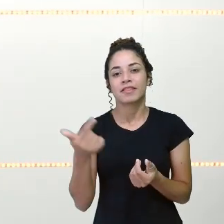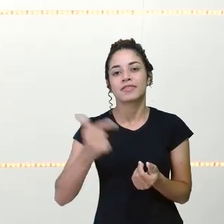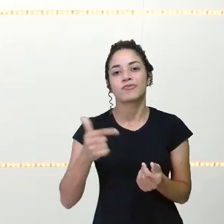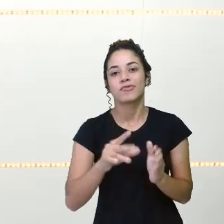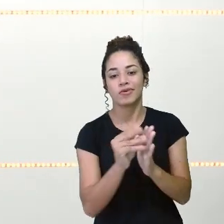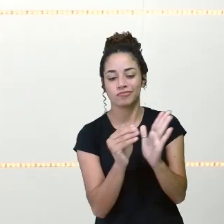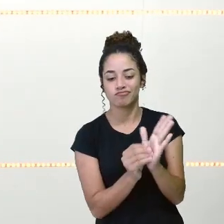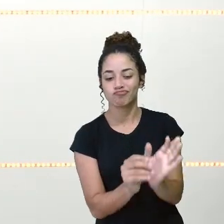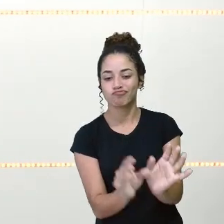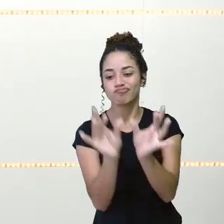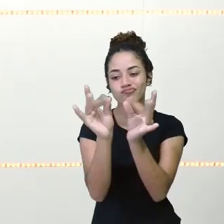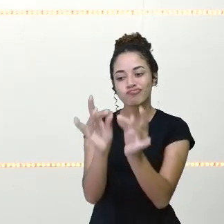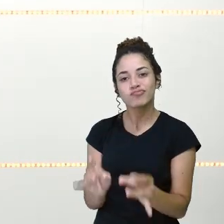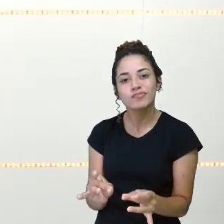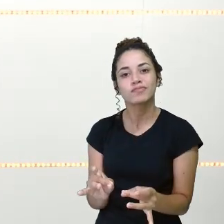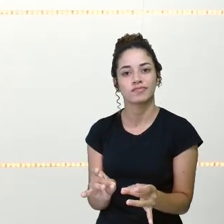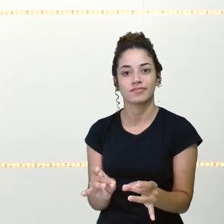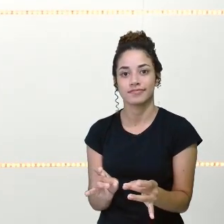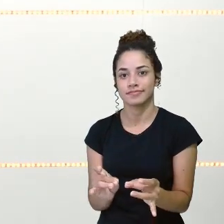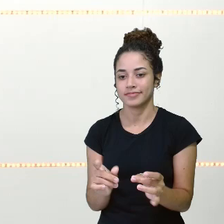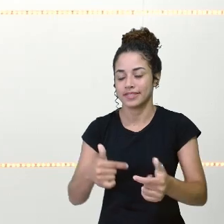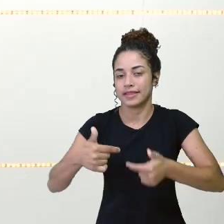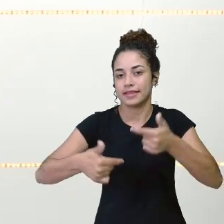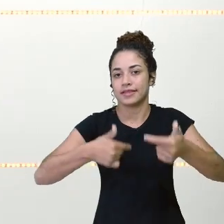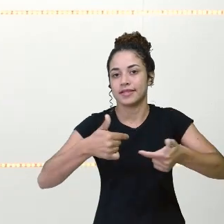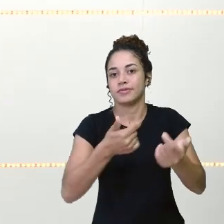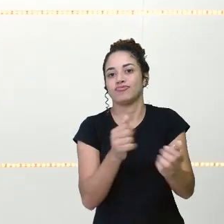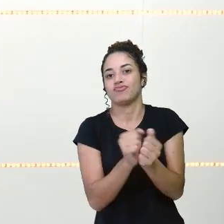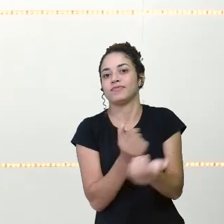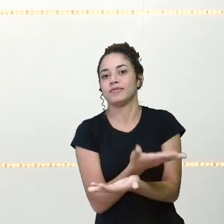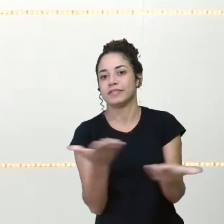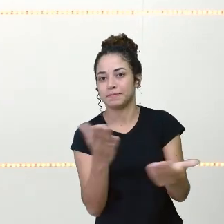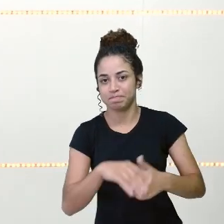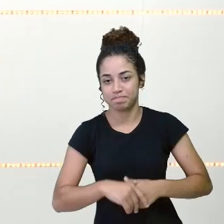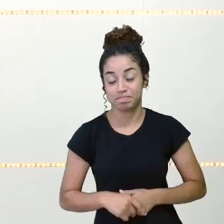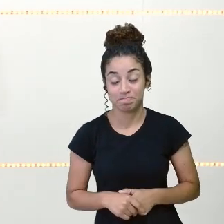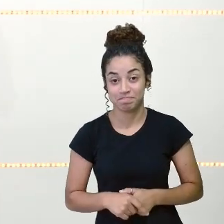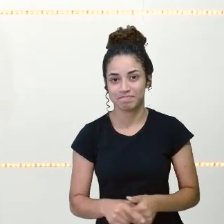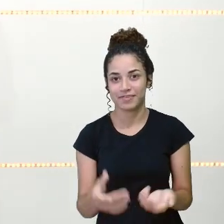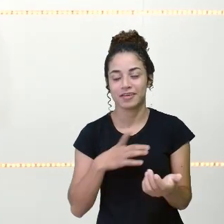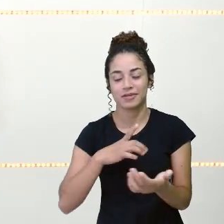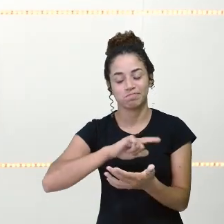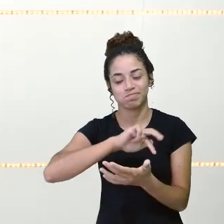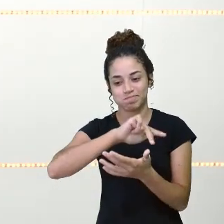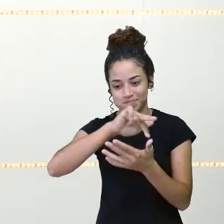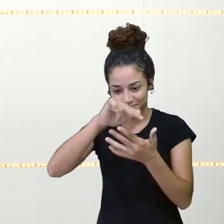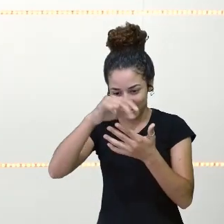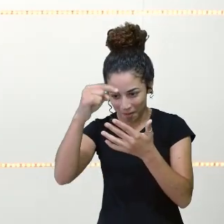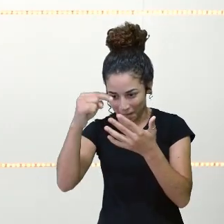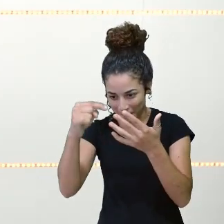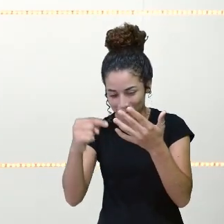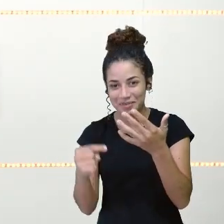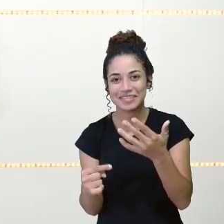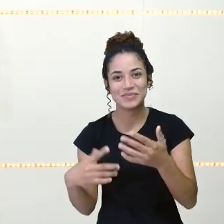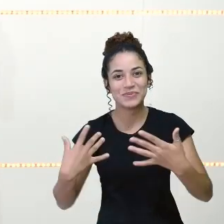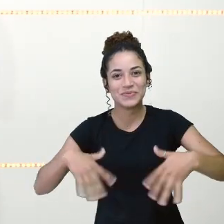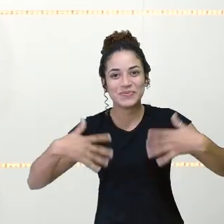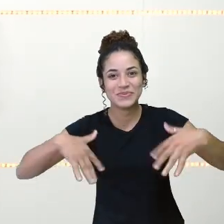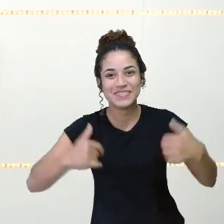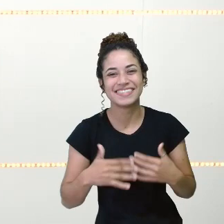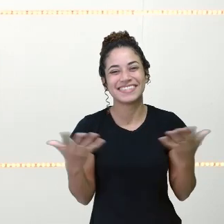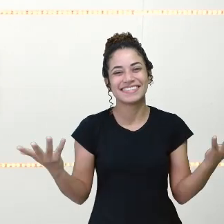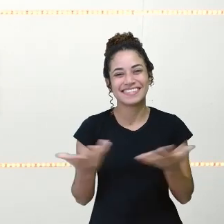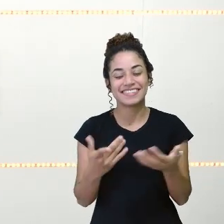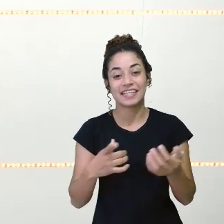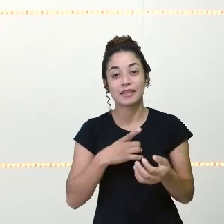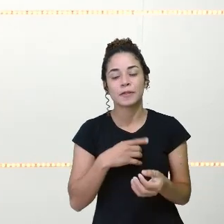assunto específico para trabalhar com vocês. Eu tenho vários. Hoje a gente